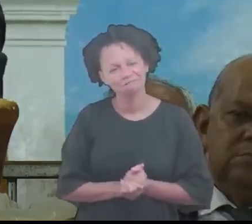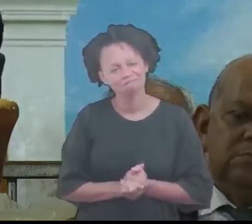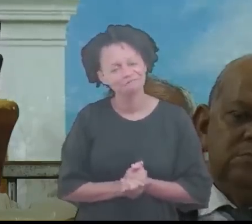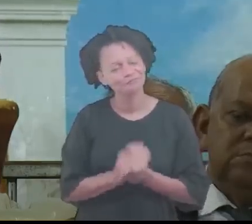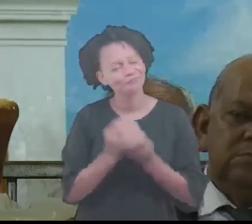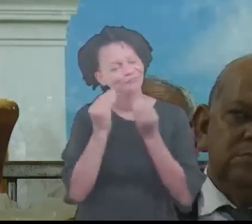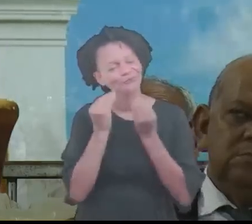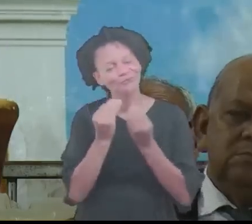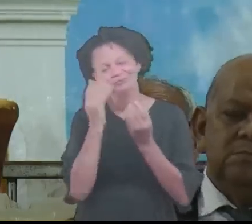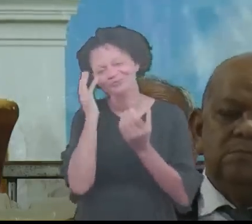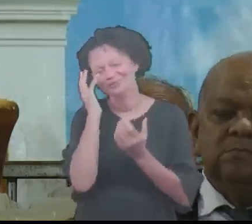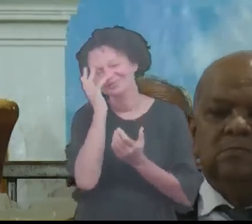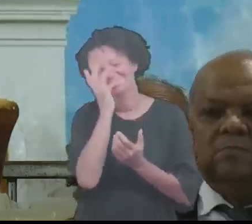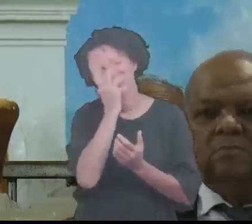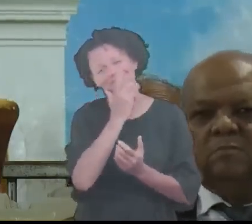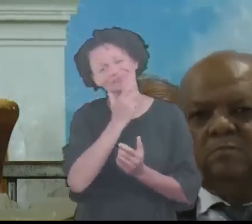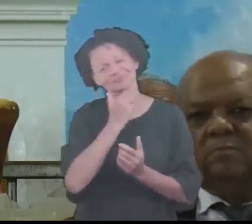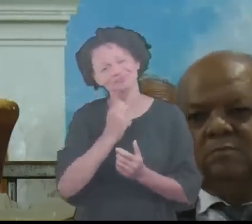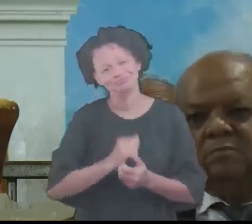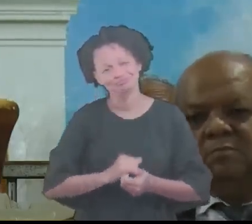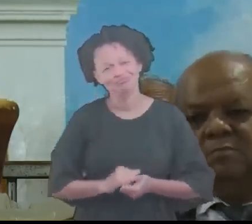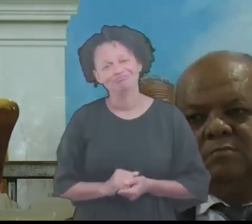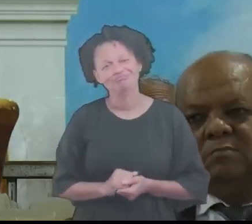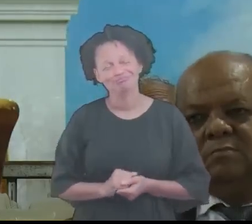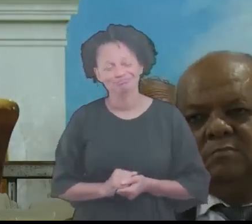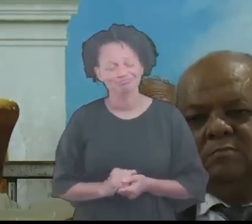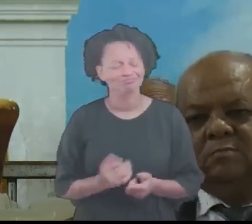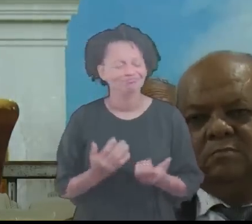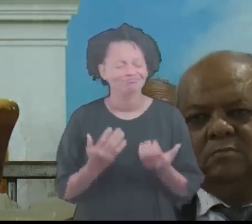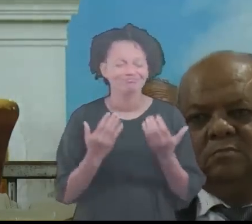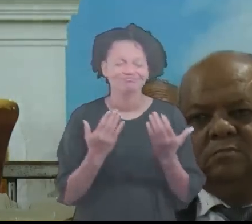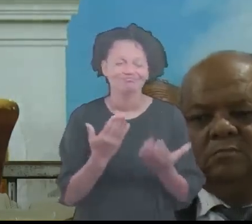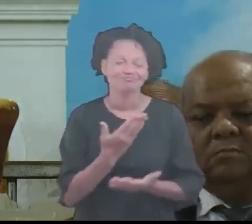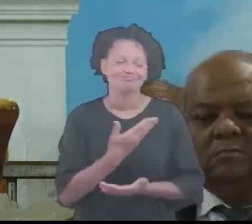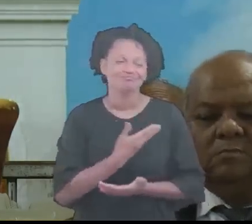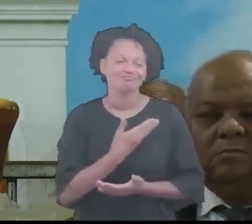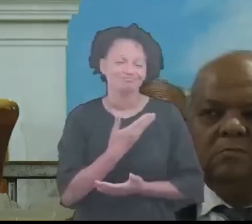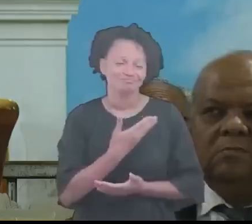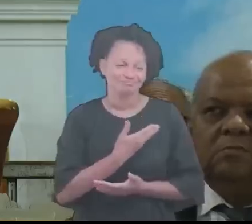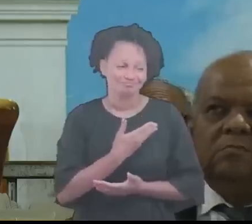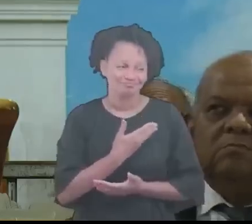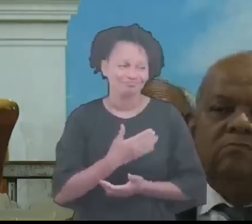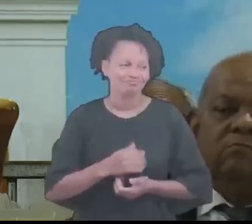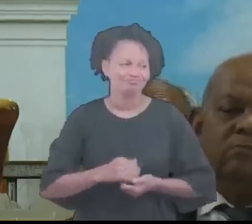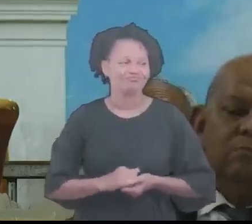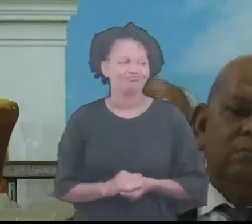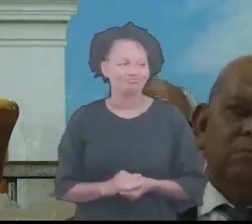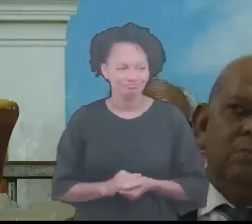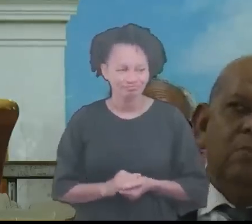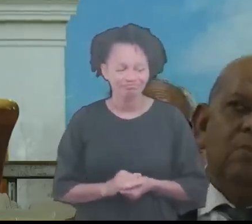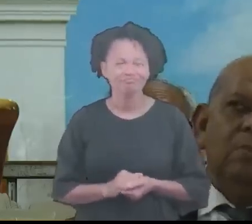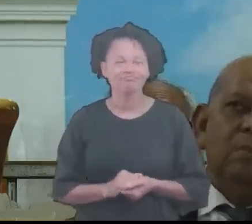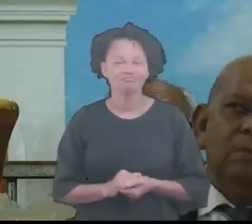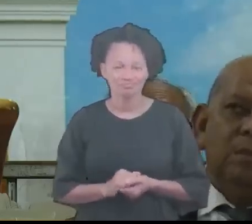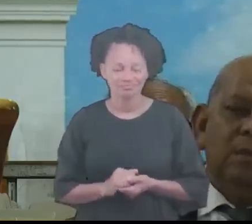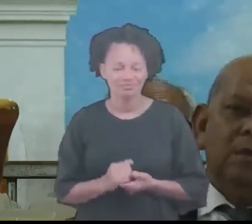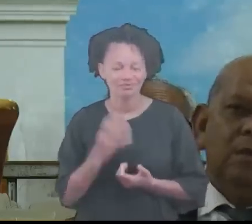Como és formosa. Oh, amiga minha. Como és formosa.